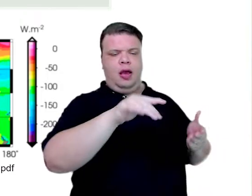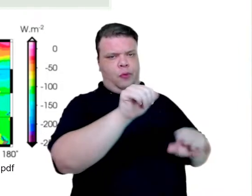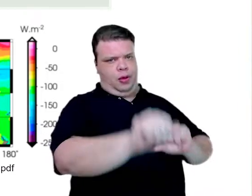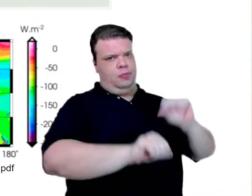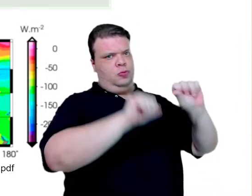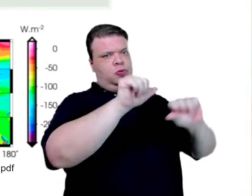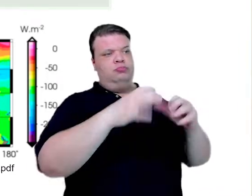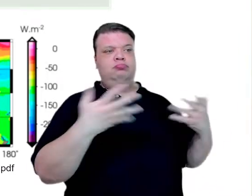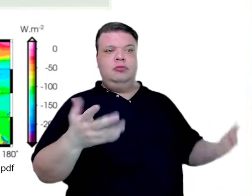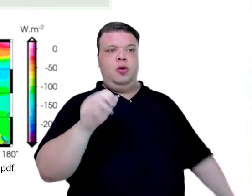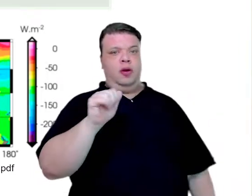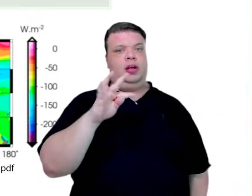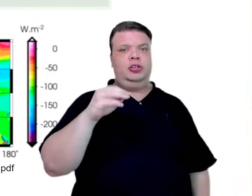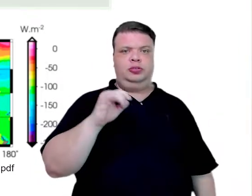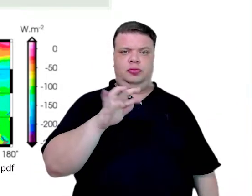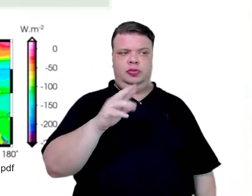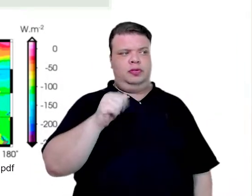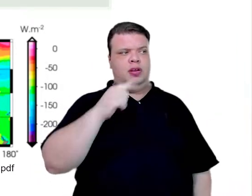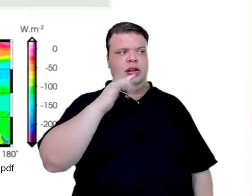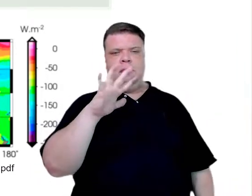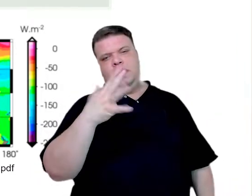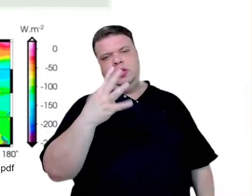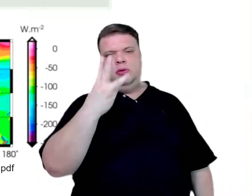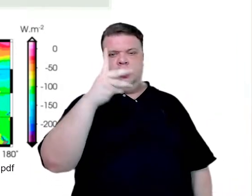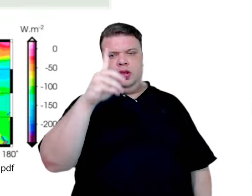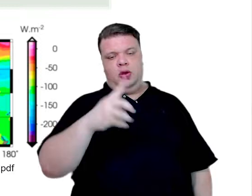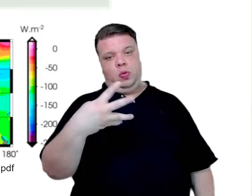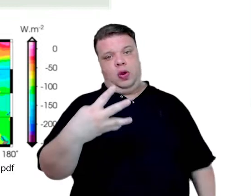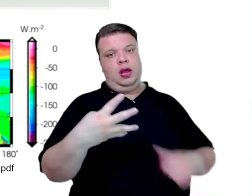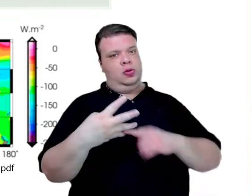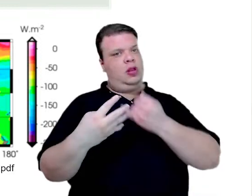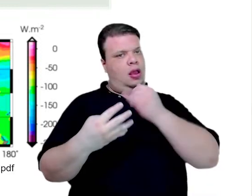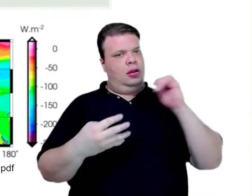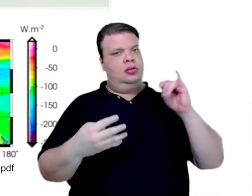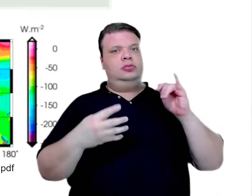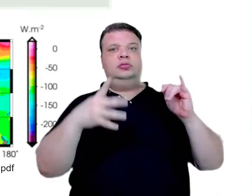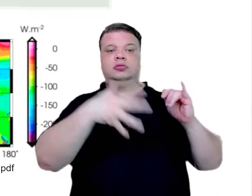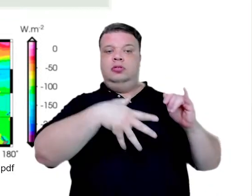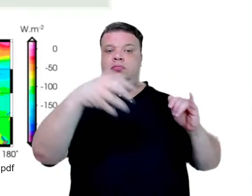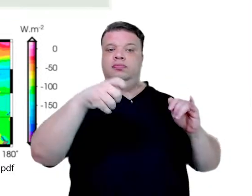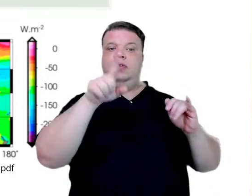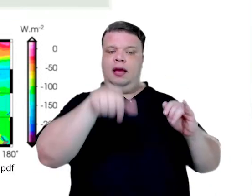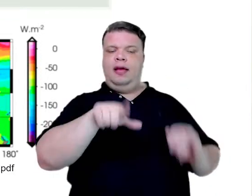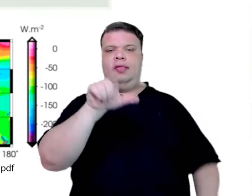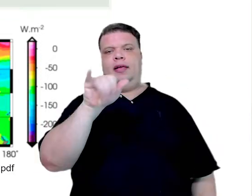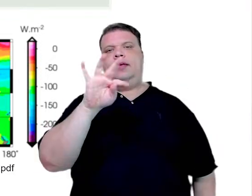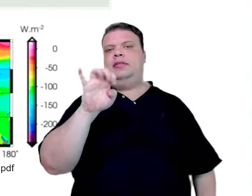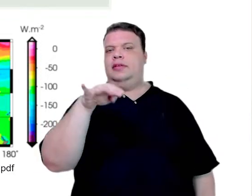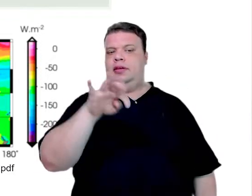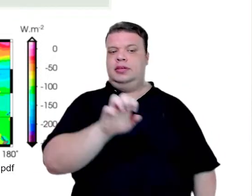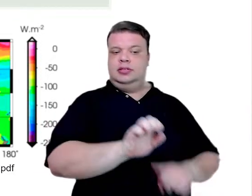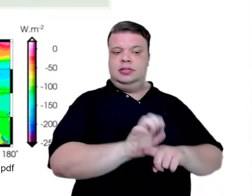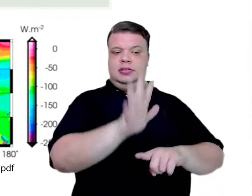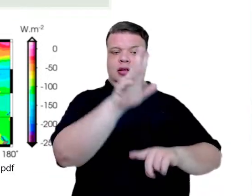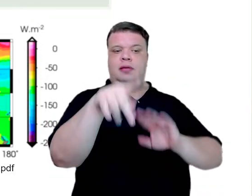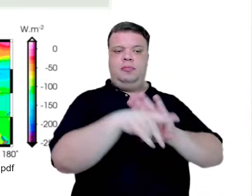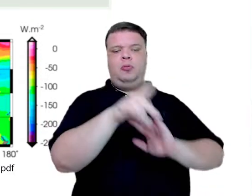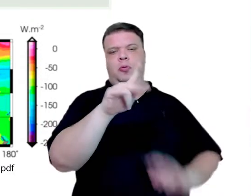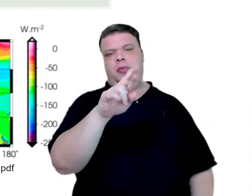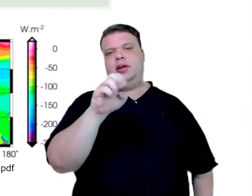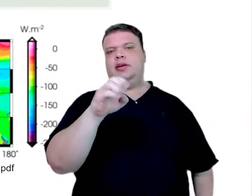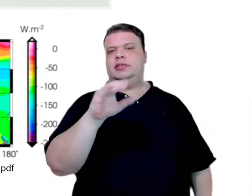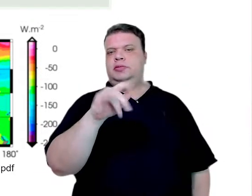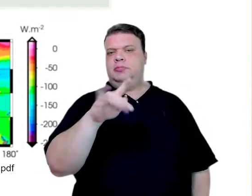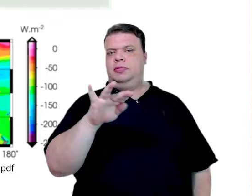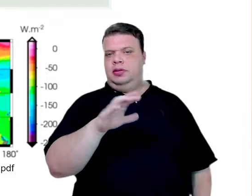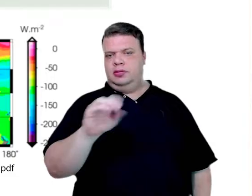latente? É o calor trocado durante a mudança de estado da água. Então, a atmosfera recebe aproximadamente 3/4 de sua energia